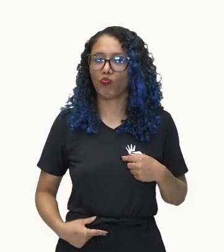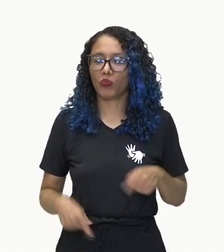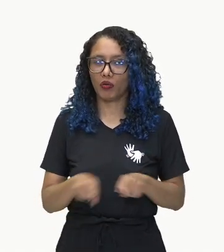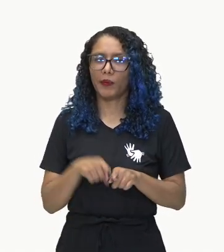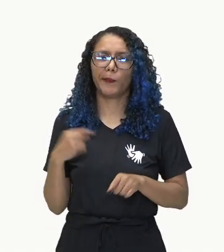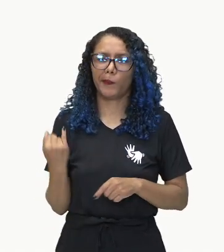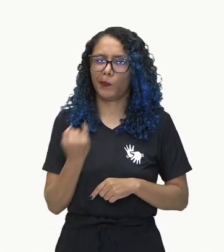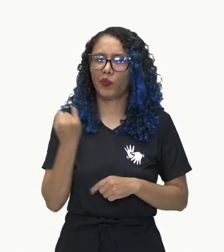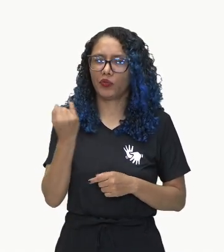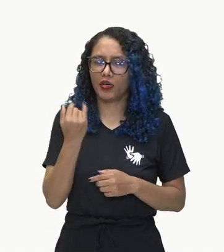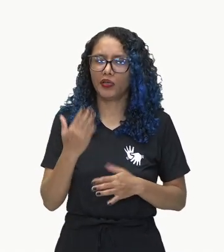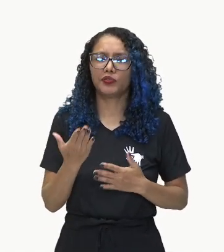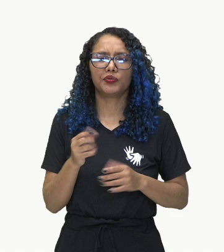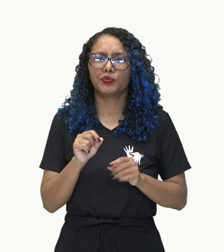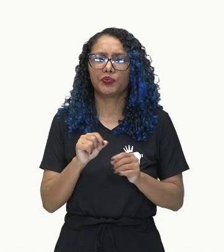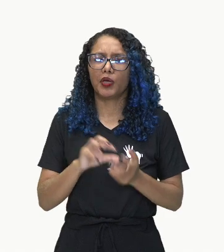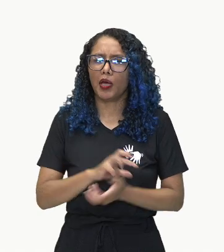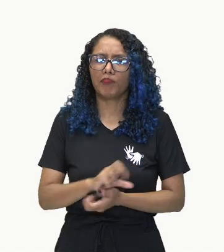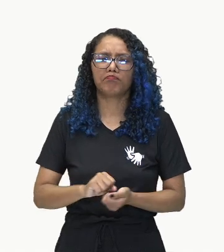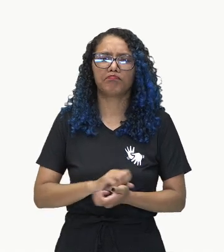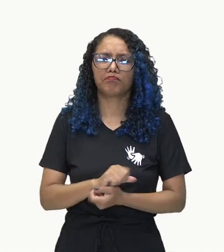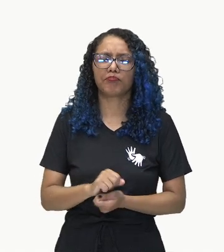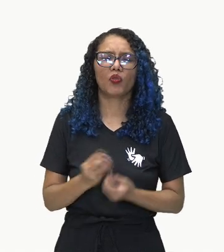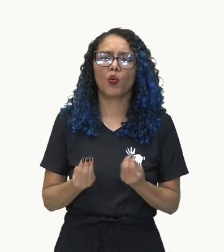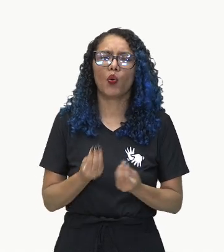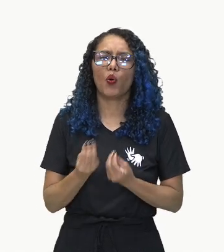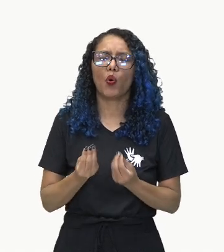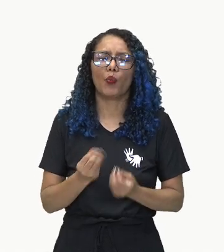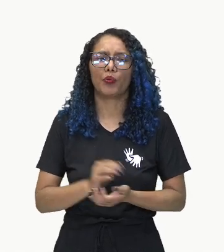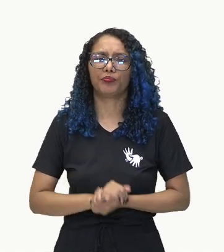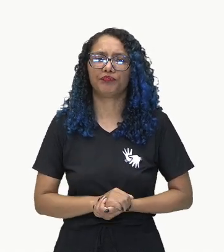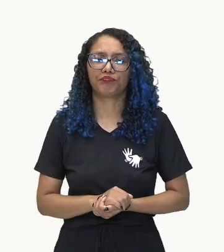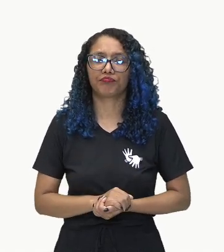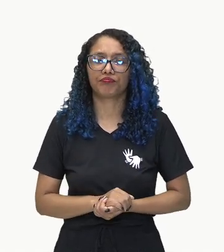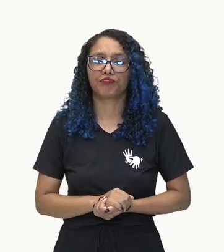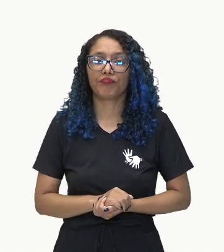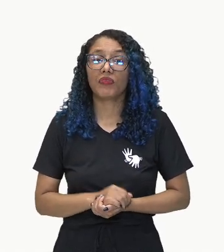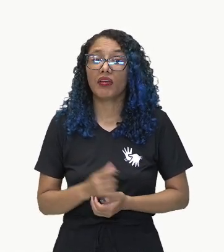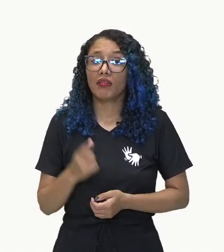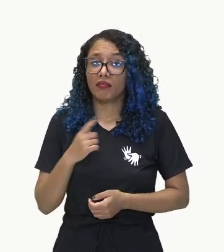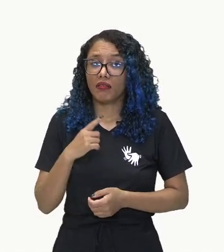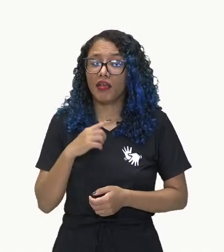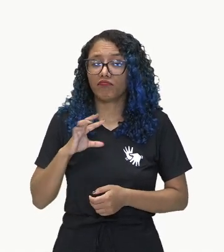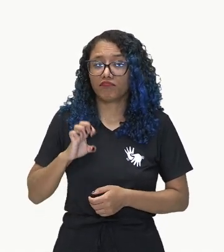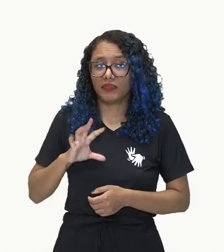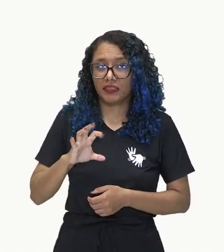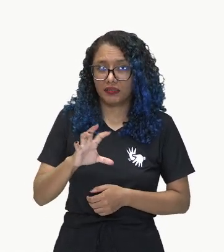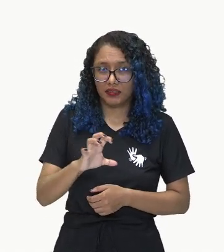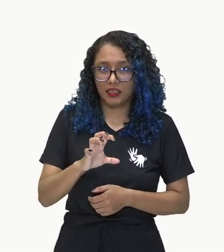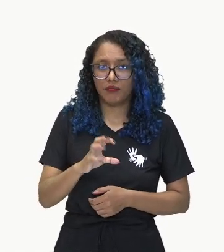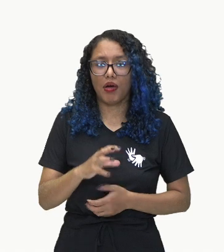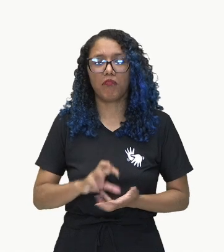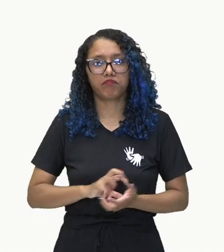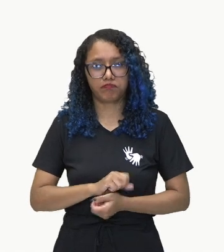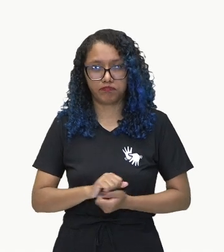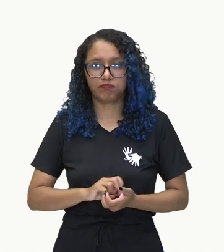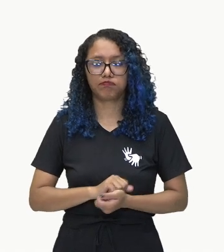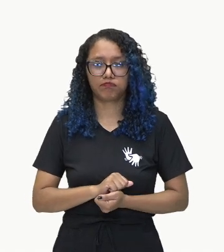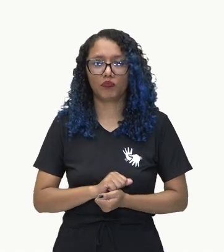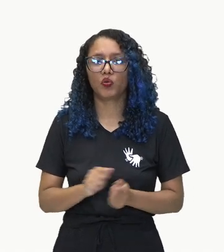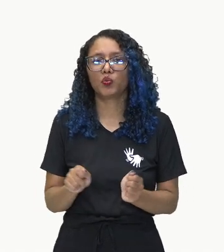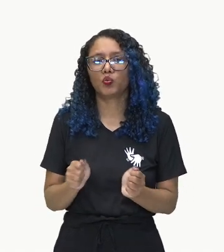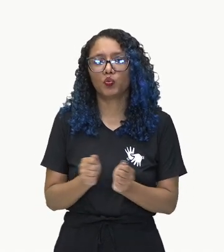digestão é que ele também vai atuar produzindo enzimas digestivas, justamente com o